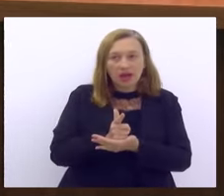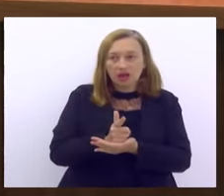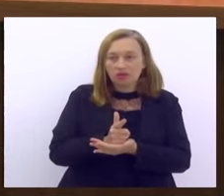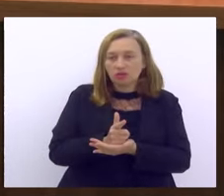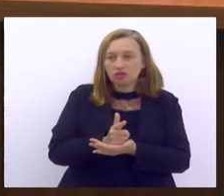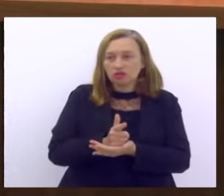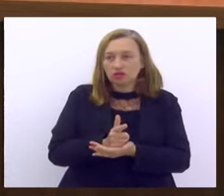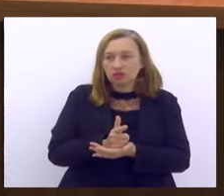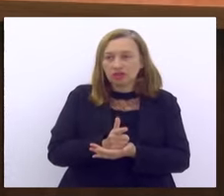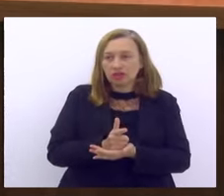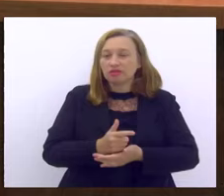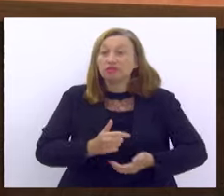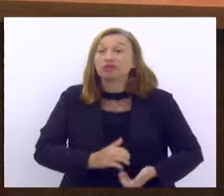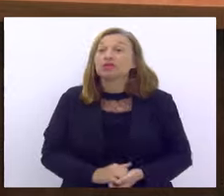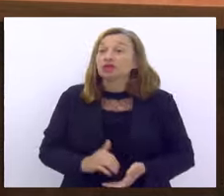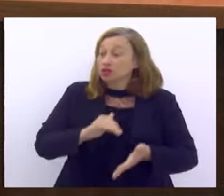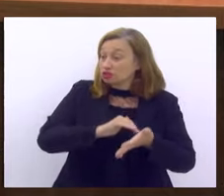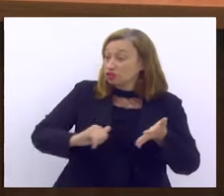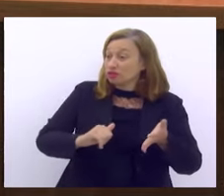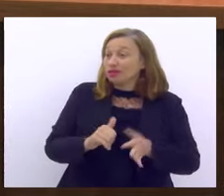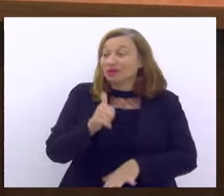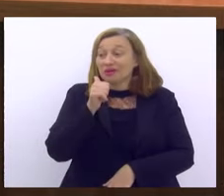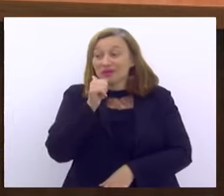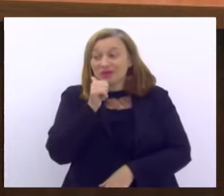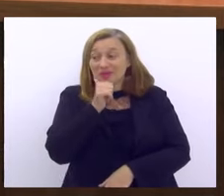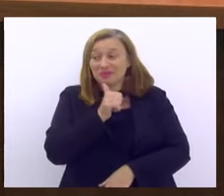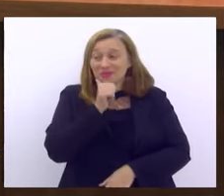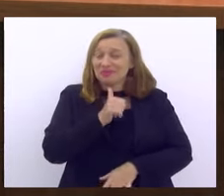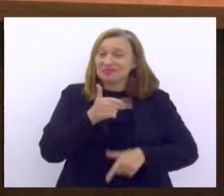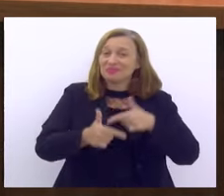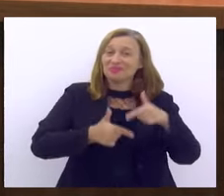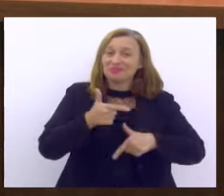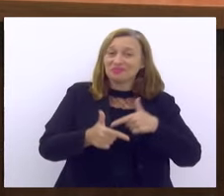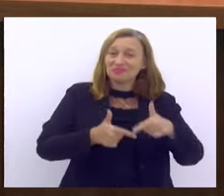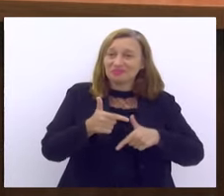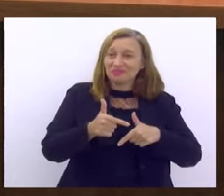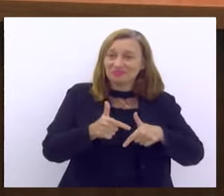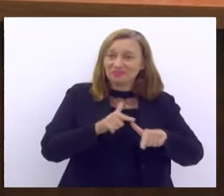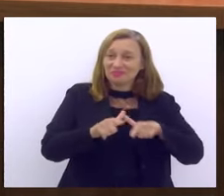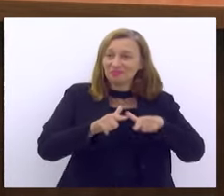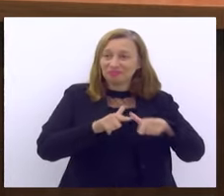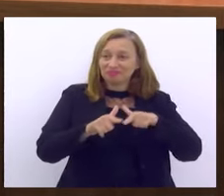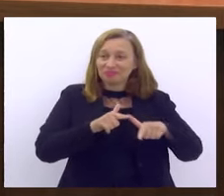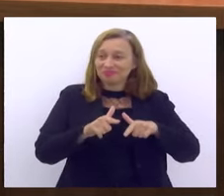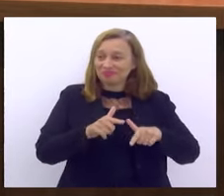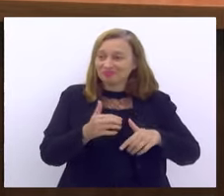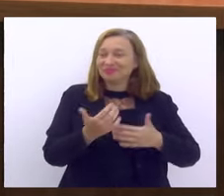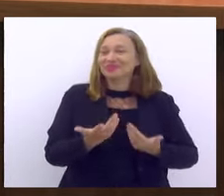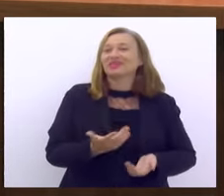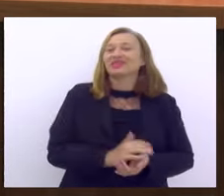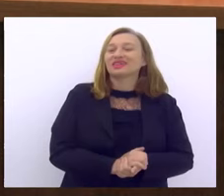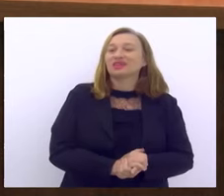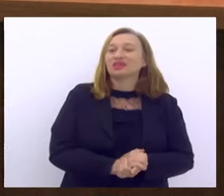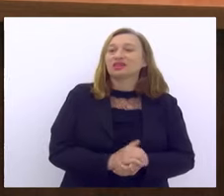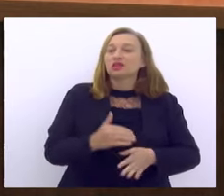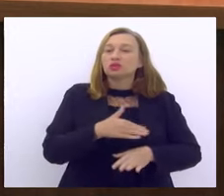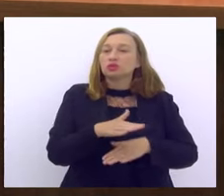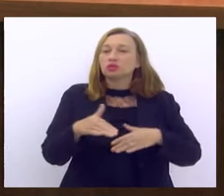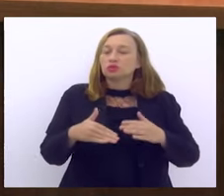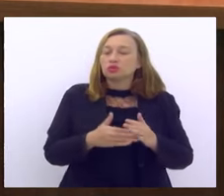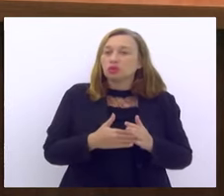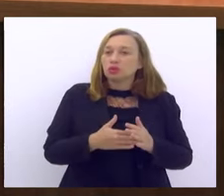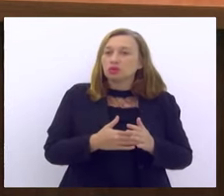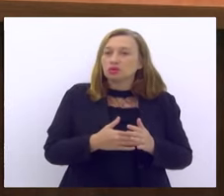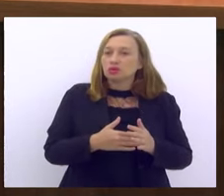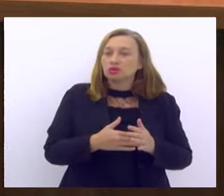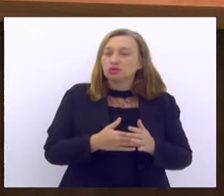essas mulheres e, muitas vezes, tira essas mulheres do mercado do trabalho, tiram essas pessoas que estão toda rolada ali